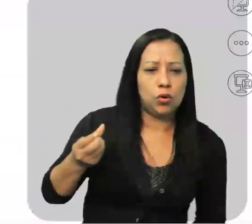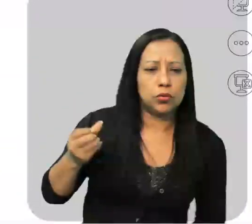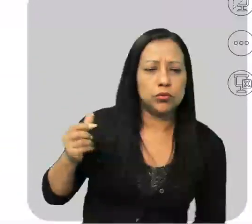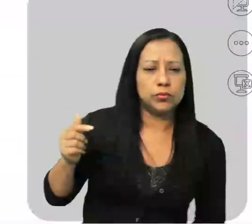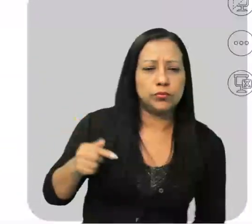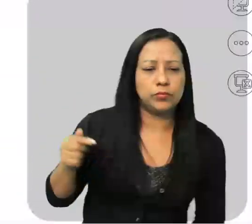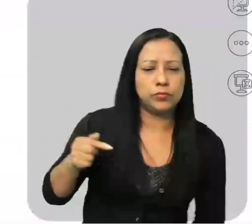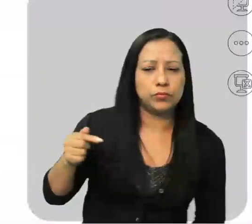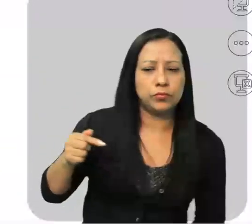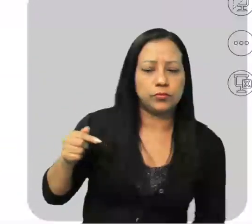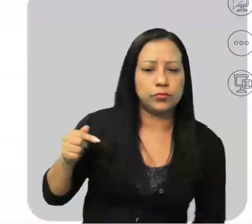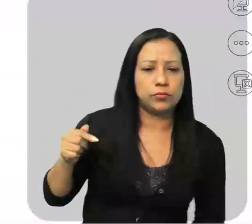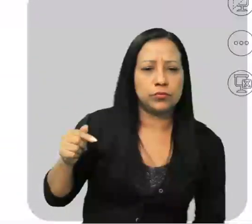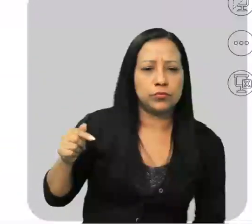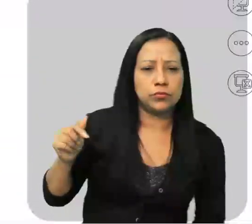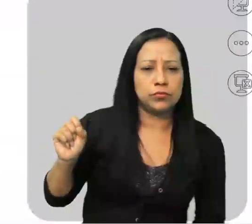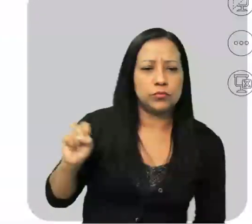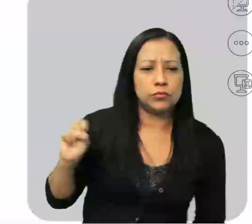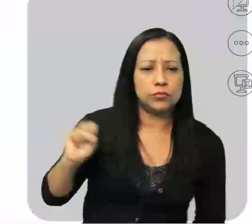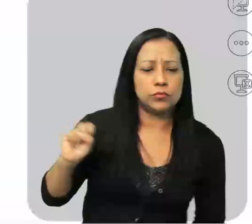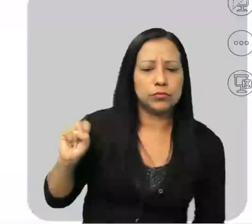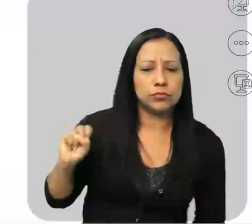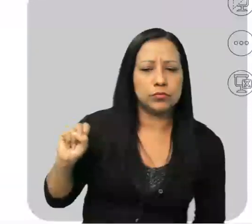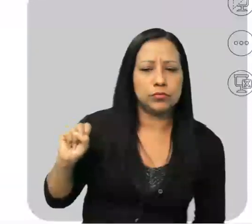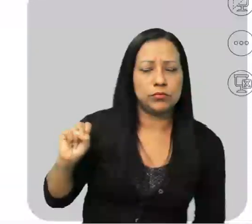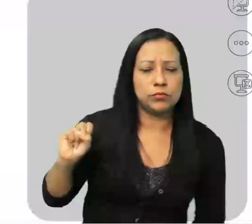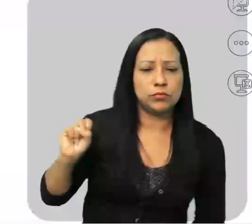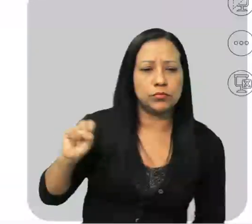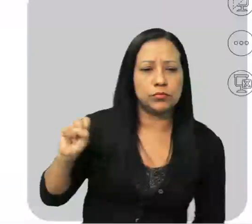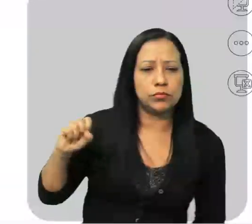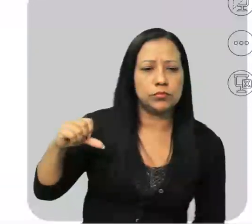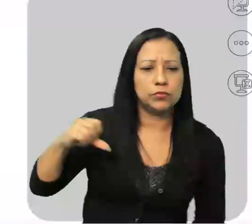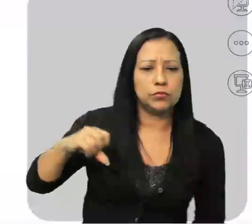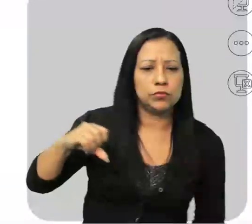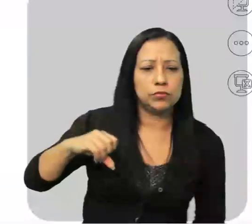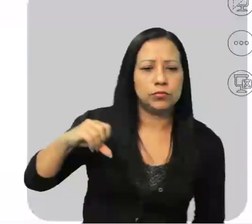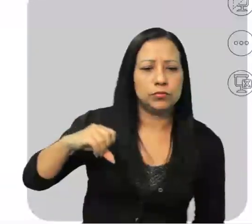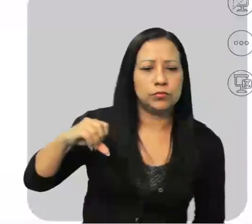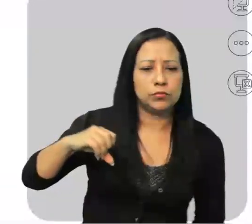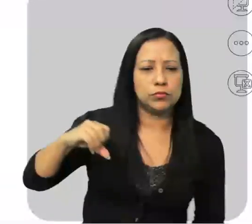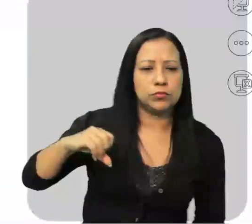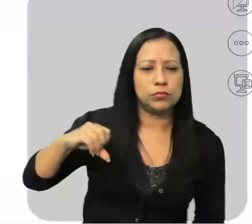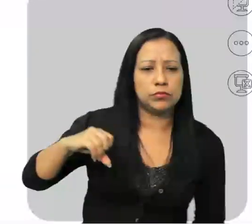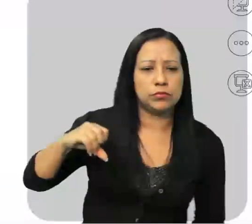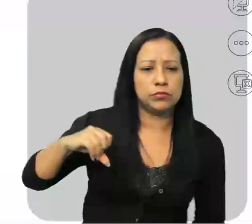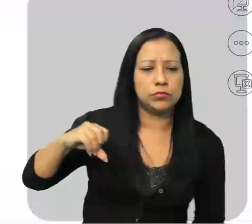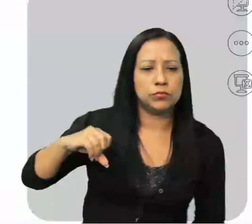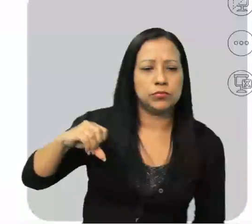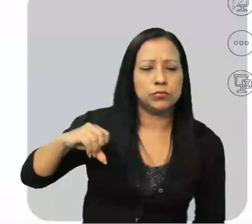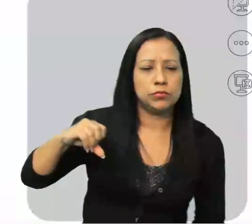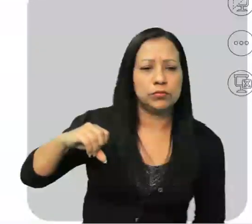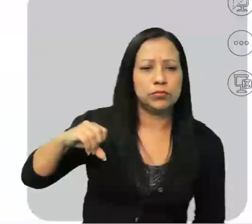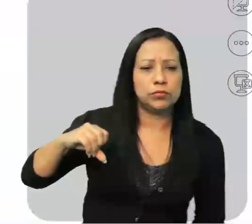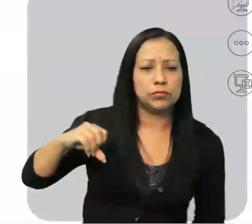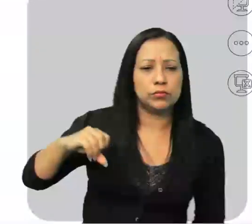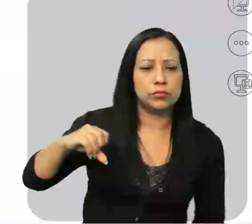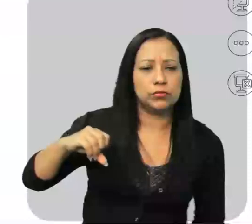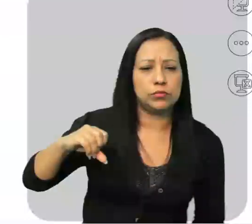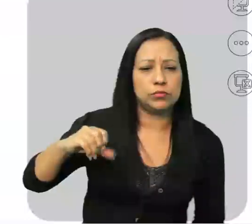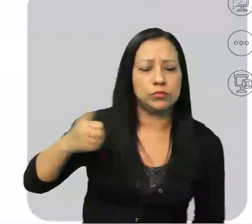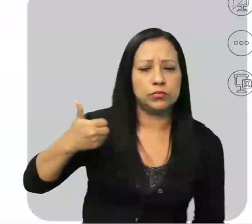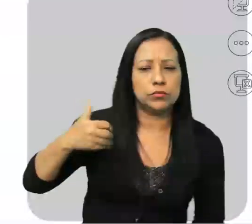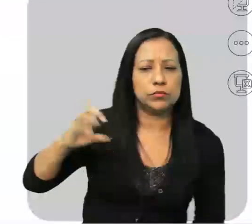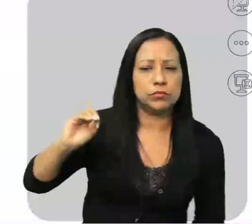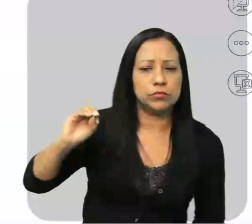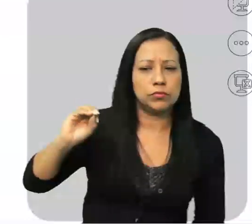lugar, Maringá, no Paraná. Sexto, Limeira, São Paulo. Sétimo, Ponta Grossa, no Paraná. 8,